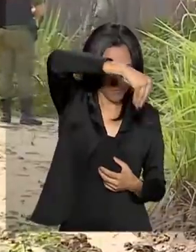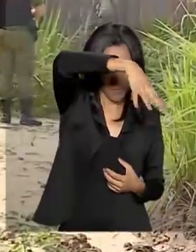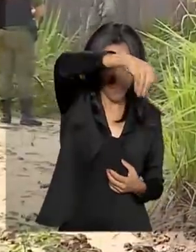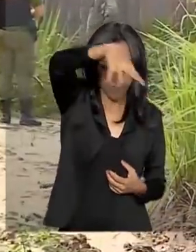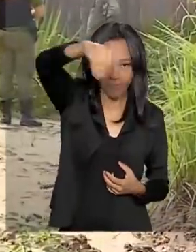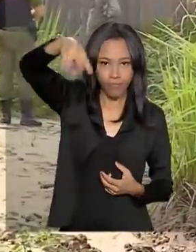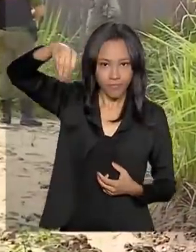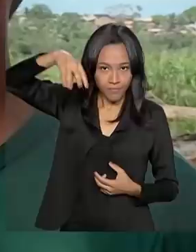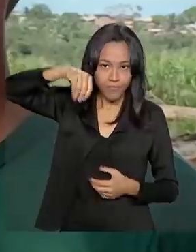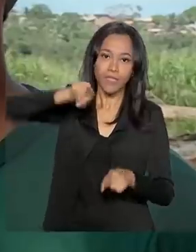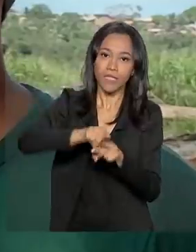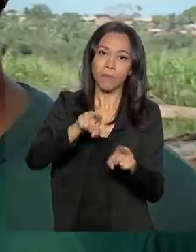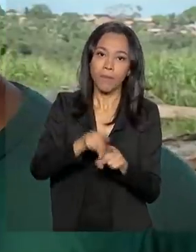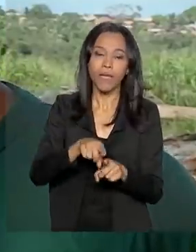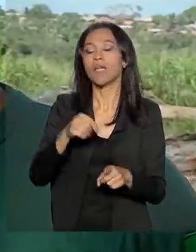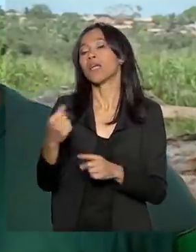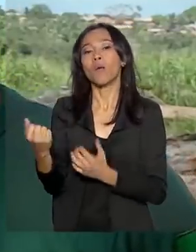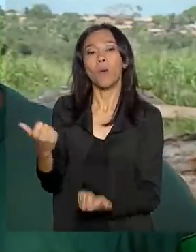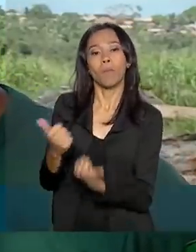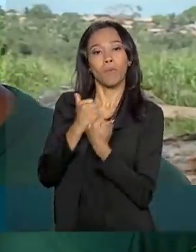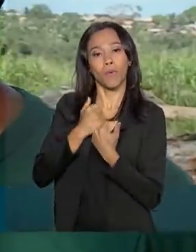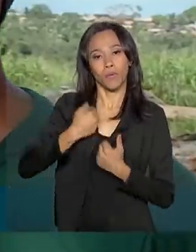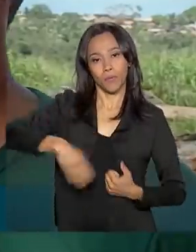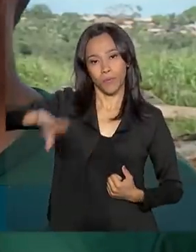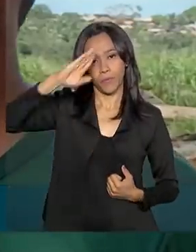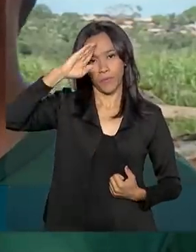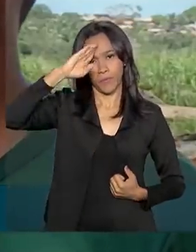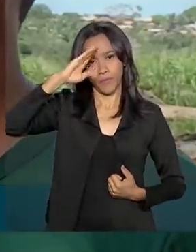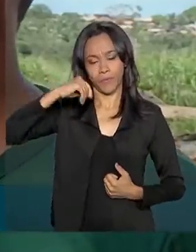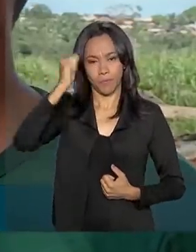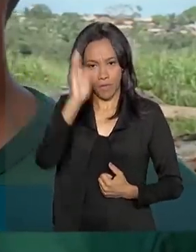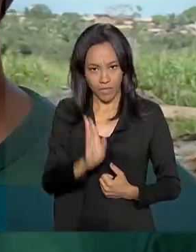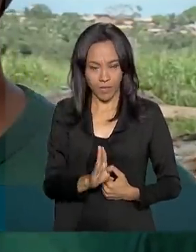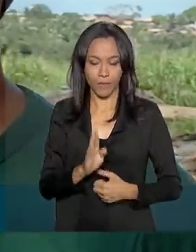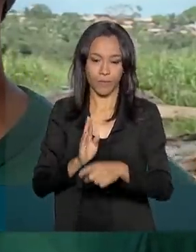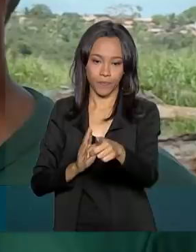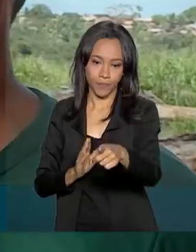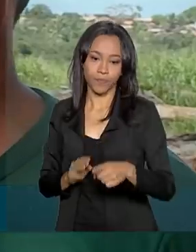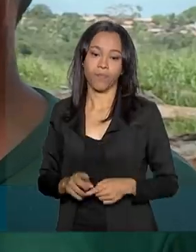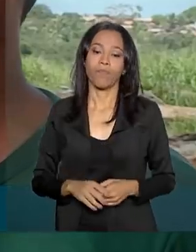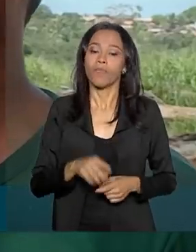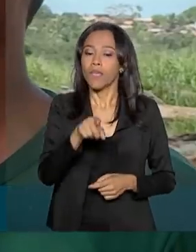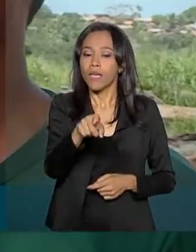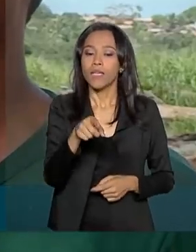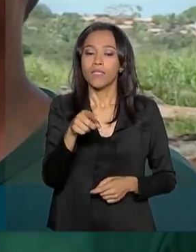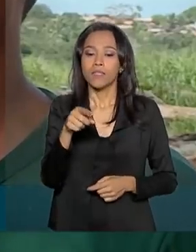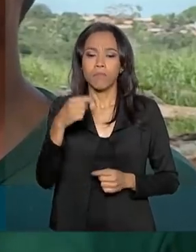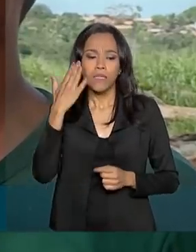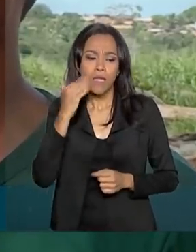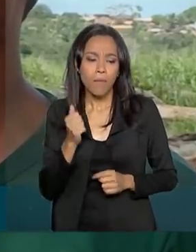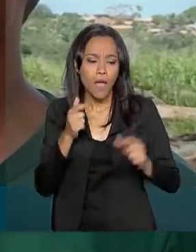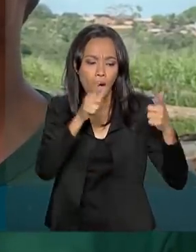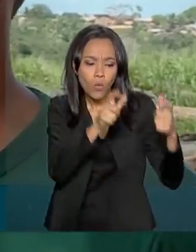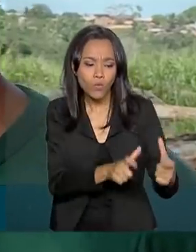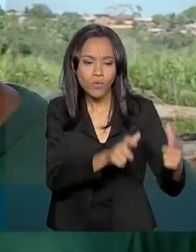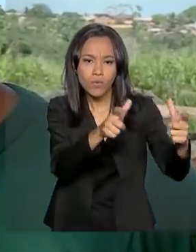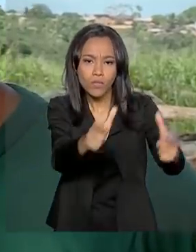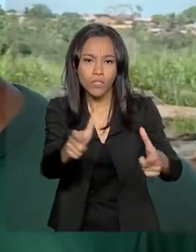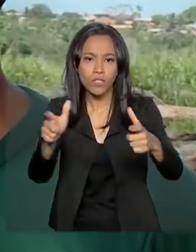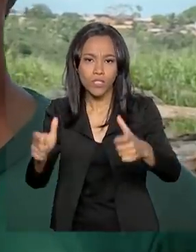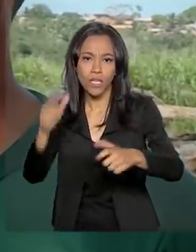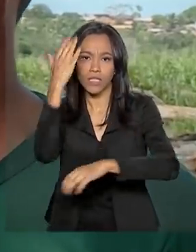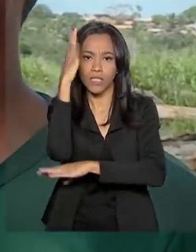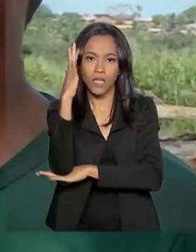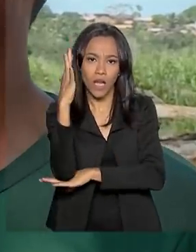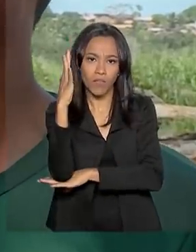do Exército Brasileiro. Essas imagens me possibilitam também analisar os planos de manejo, ou seja, os locais de onde essa madeira ou essas árvores que